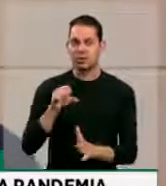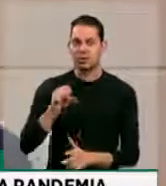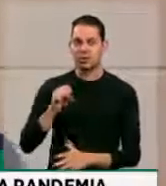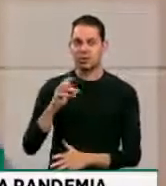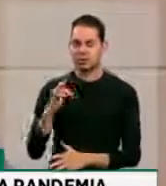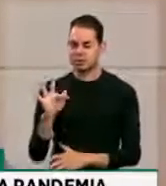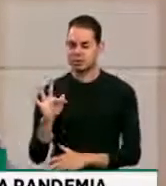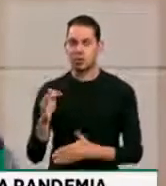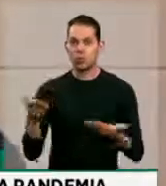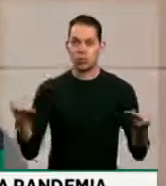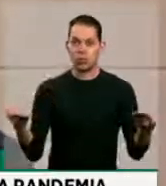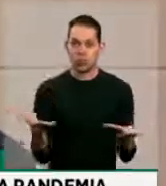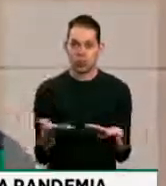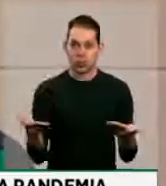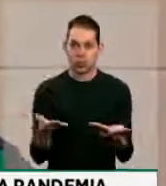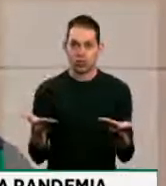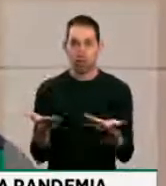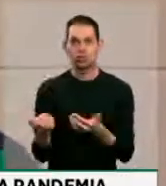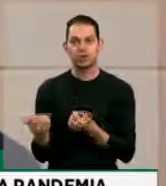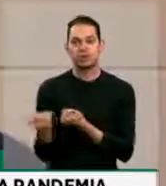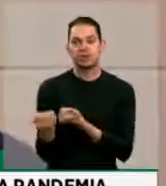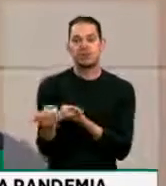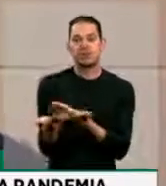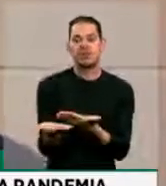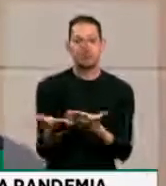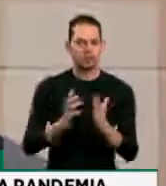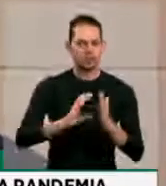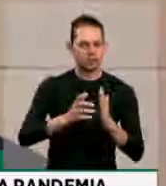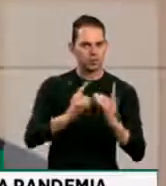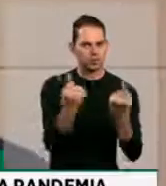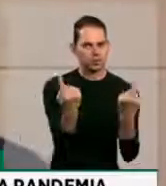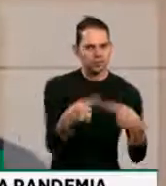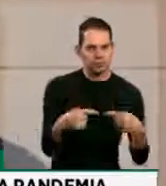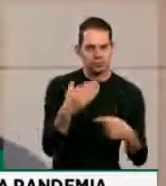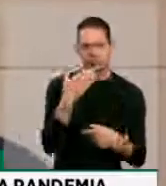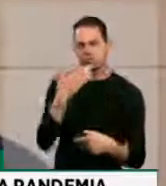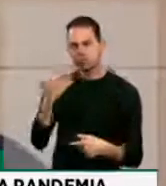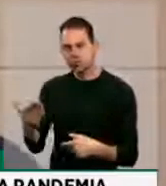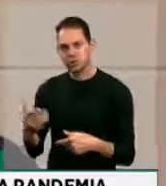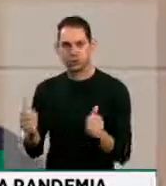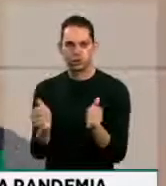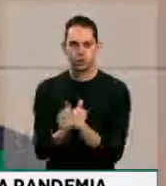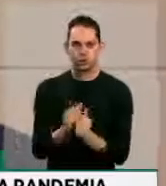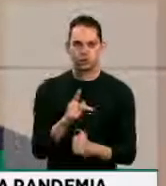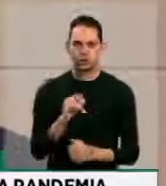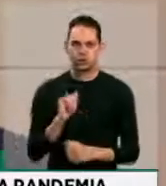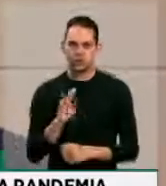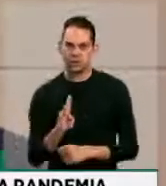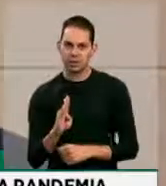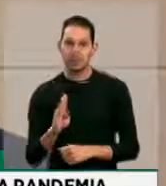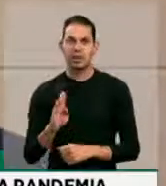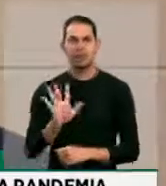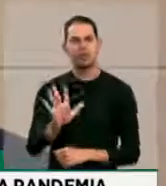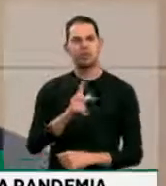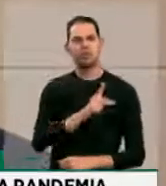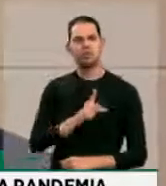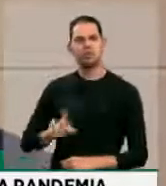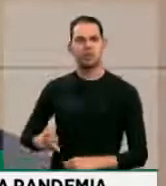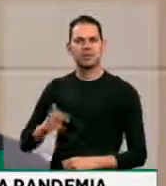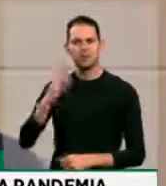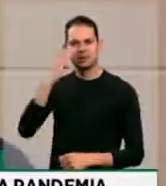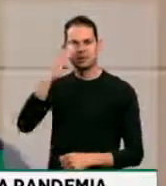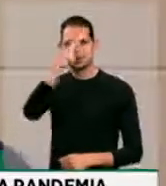na data de hoje, concedeu o pedido dos partidos de oposição ao lado da PIB, enquanto que o presidente da República, o